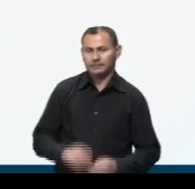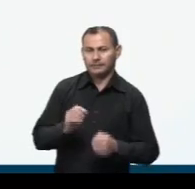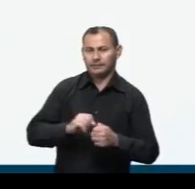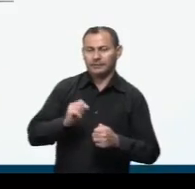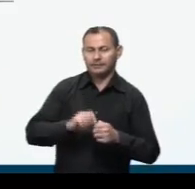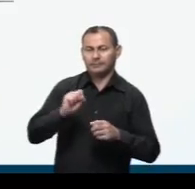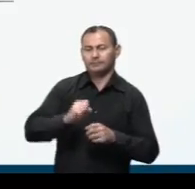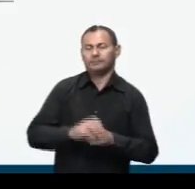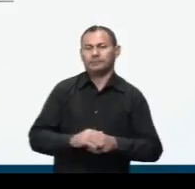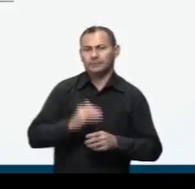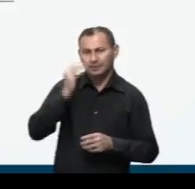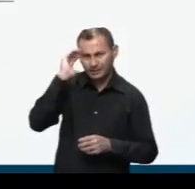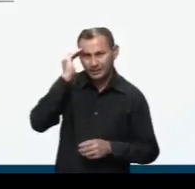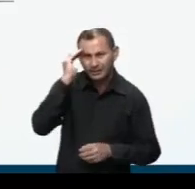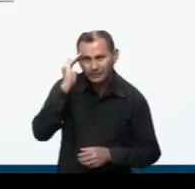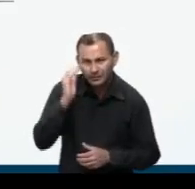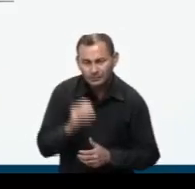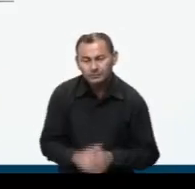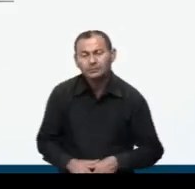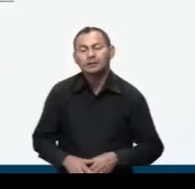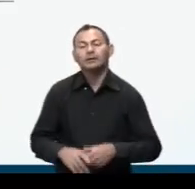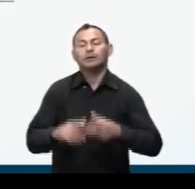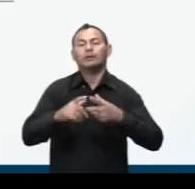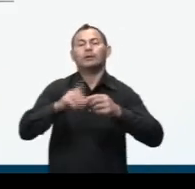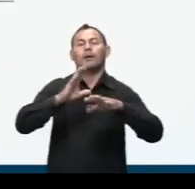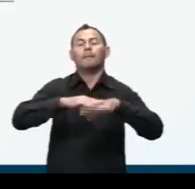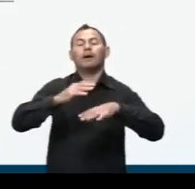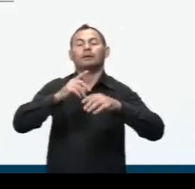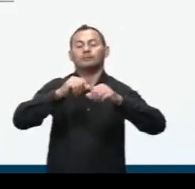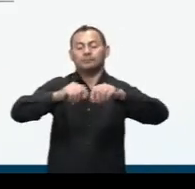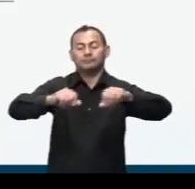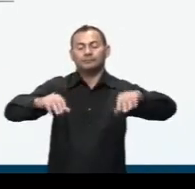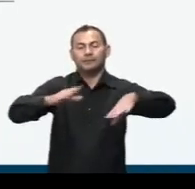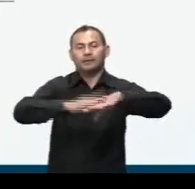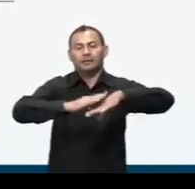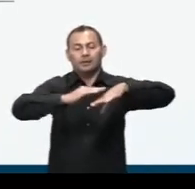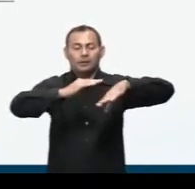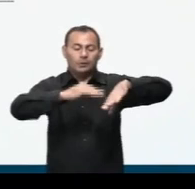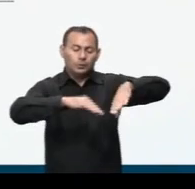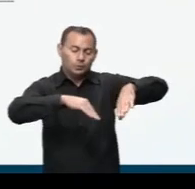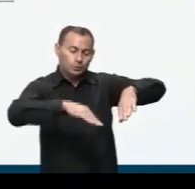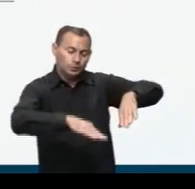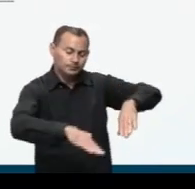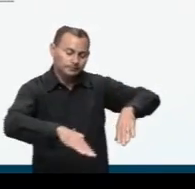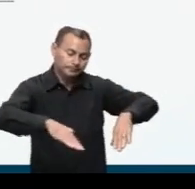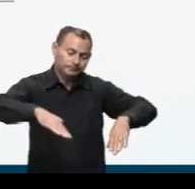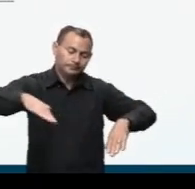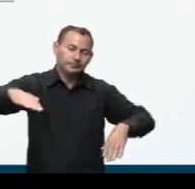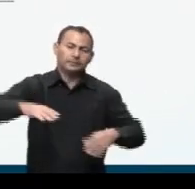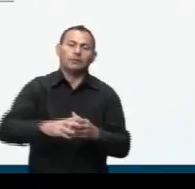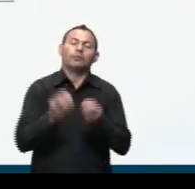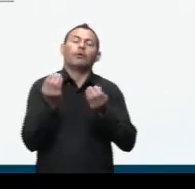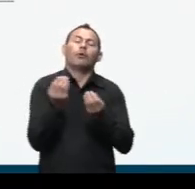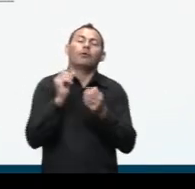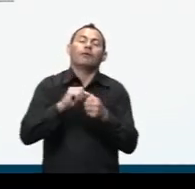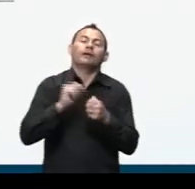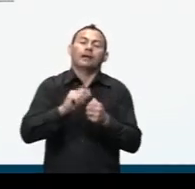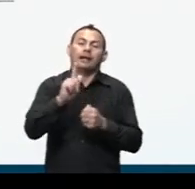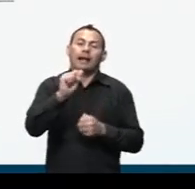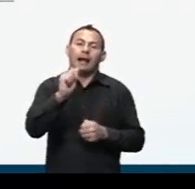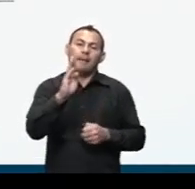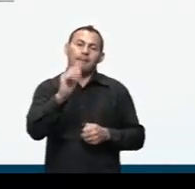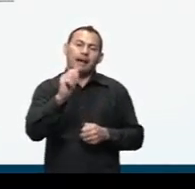feito. Não entendeu? E em terrenos mais com um aclive maior, professor, como é que eu faço o gabarito?